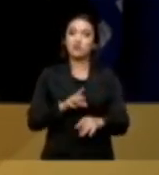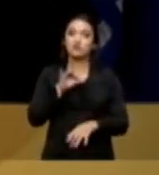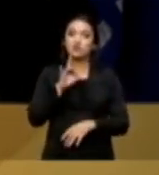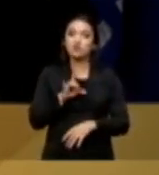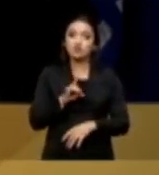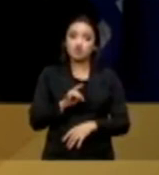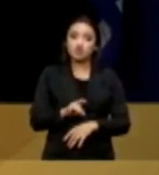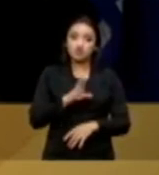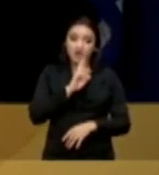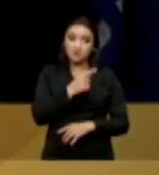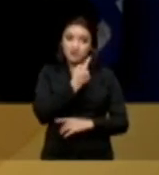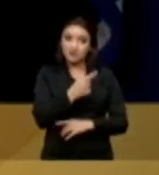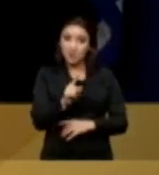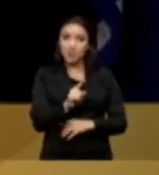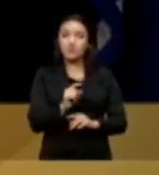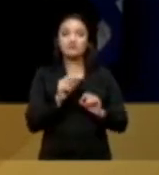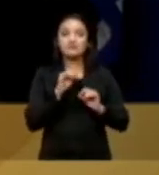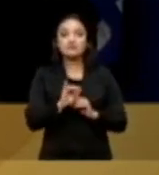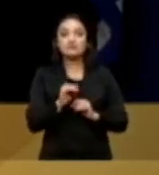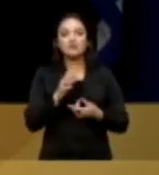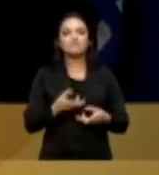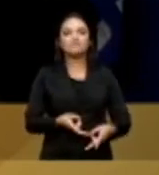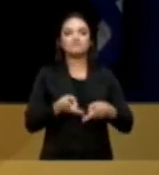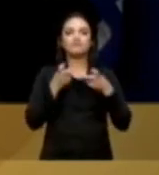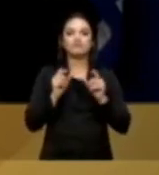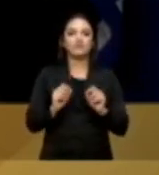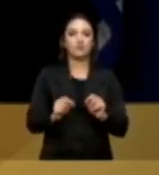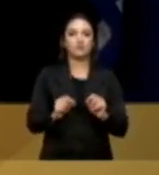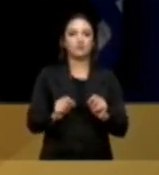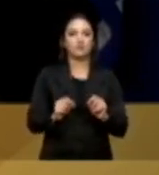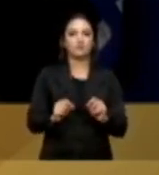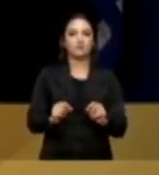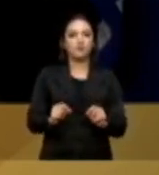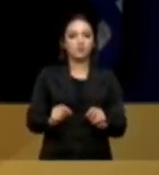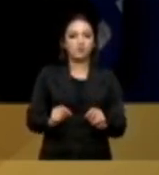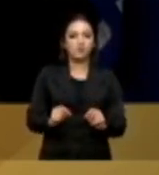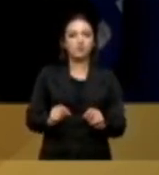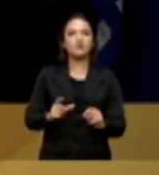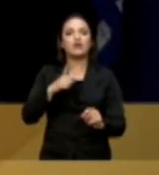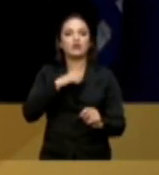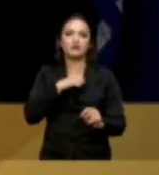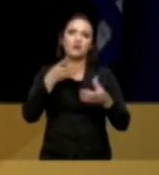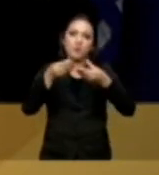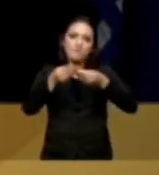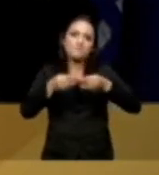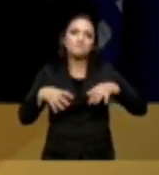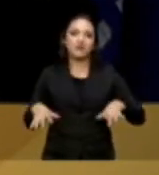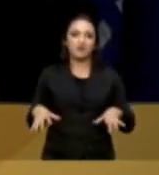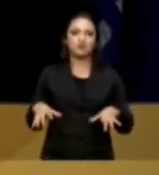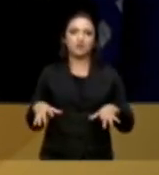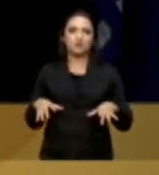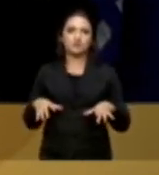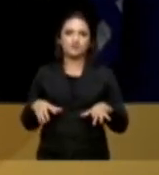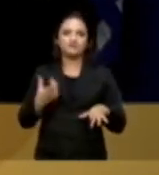alternativa ao servidor que expressa impedimento ao cumprimento de dever funcional por motivo de crença religiosa, quando